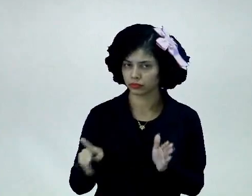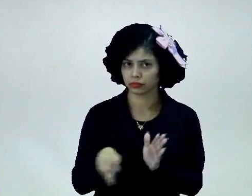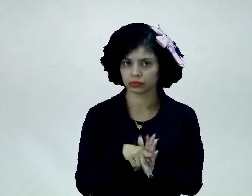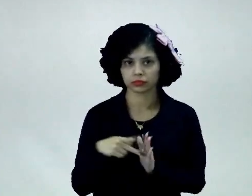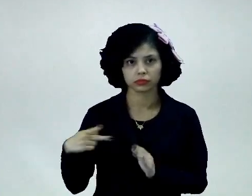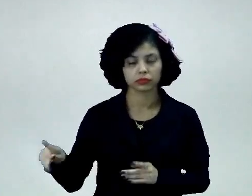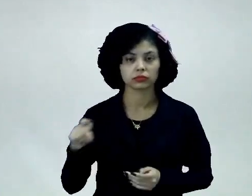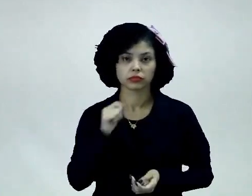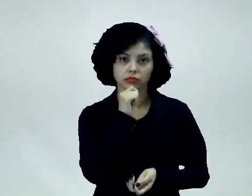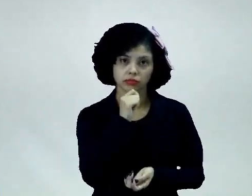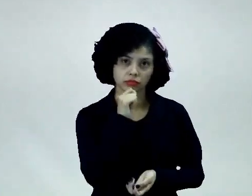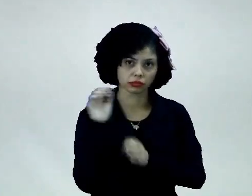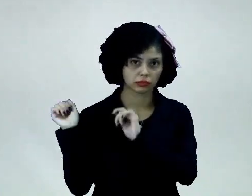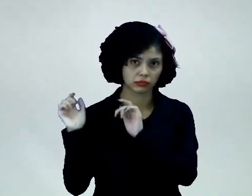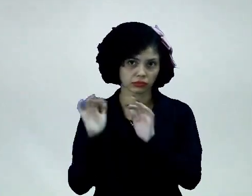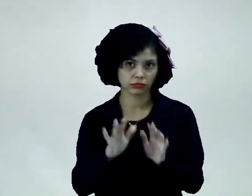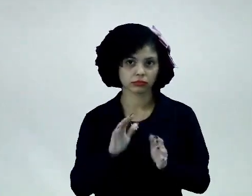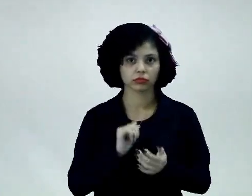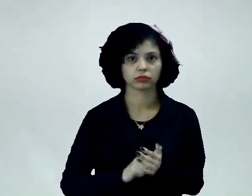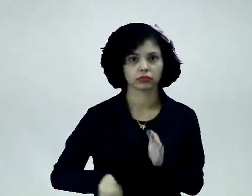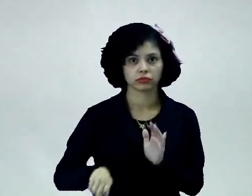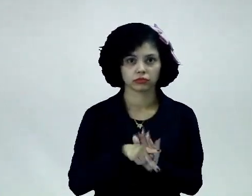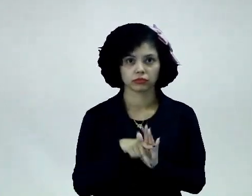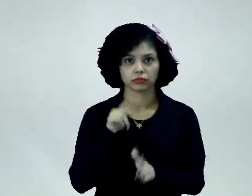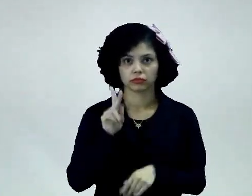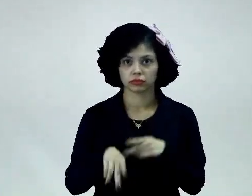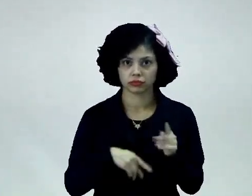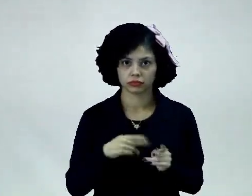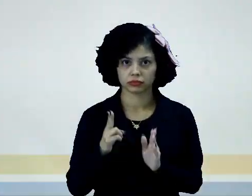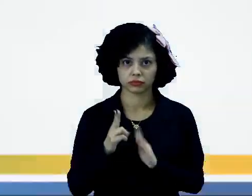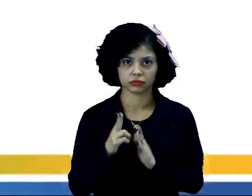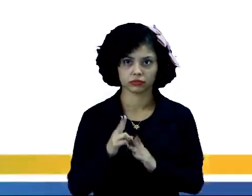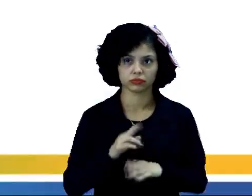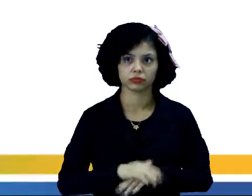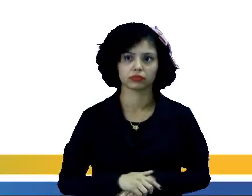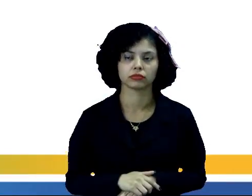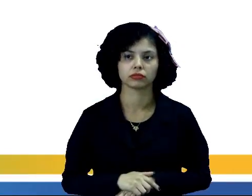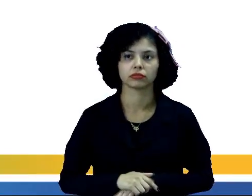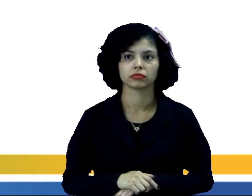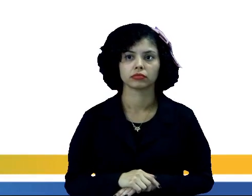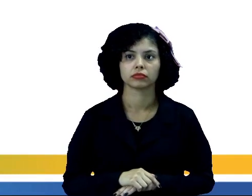né, vêm aí, são originadas dos povos indígenas.